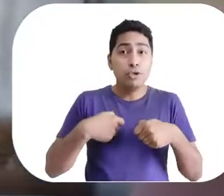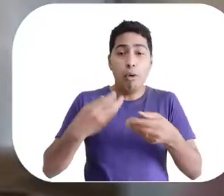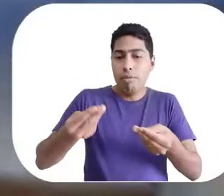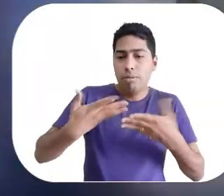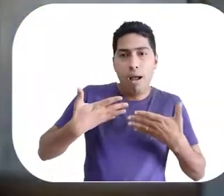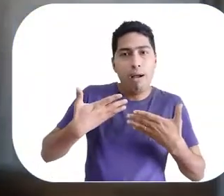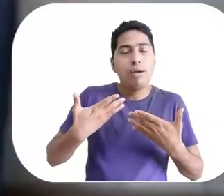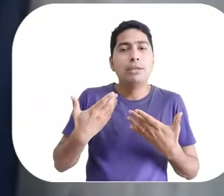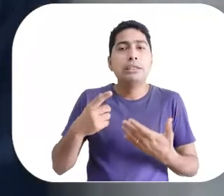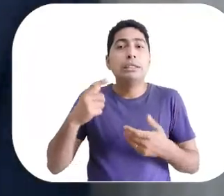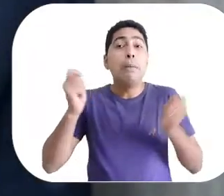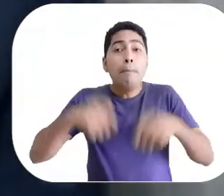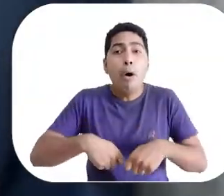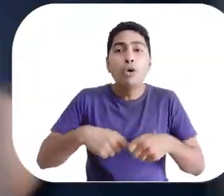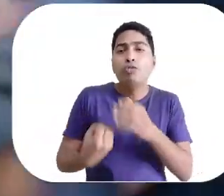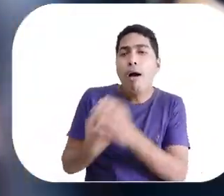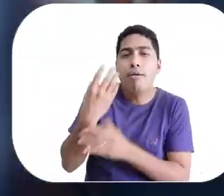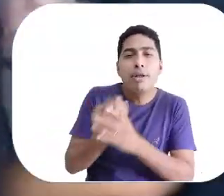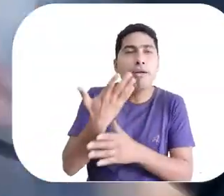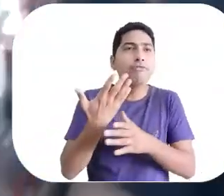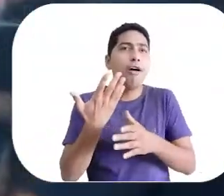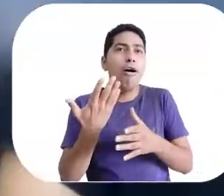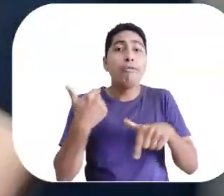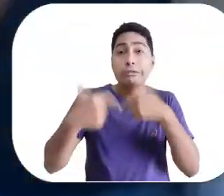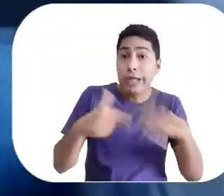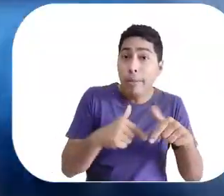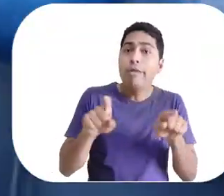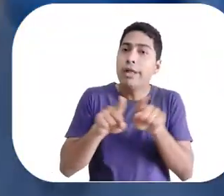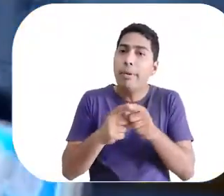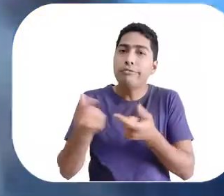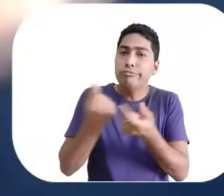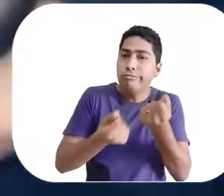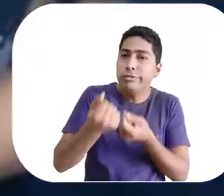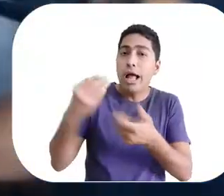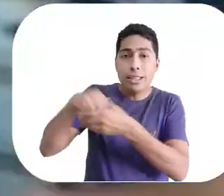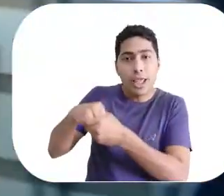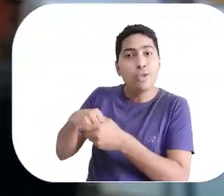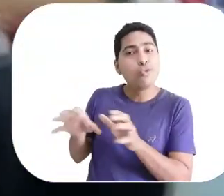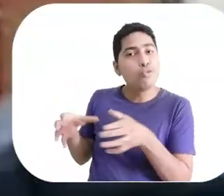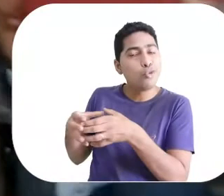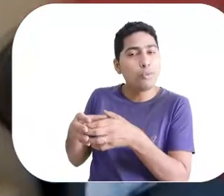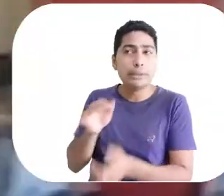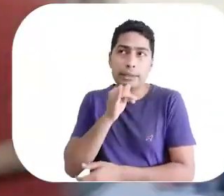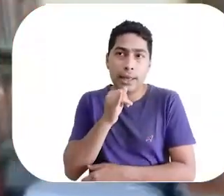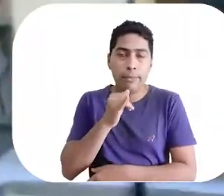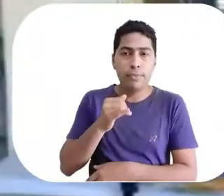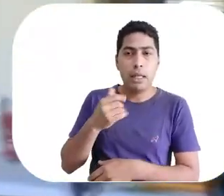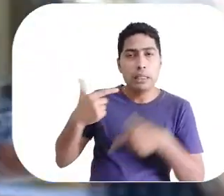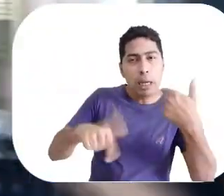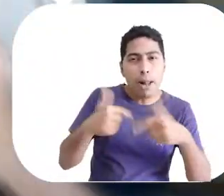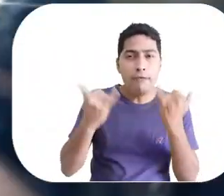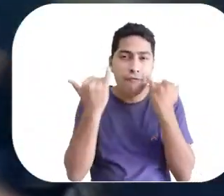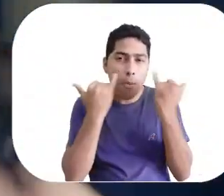abriu mais uma possibilidade de criação e também de trabalho e também de renda dentro do grupo. Então, se a gente trabalhava com formação,